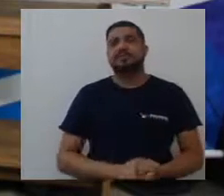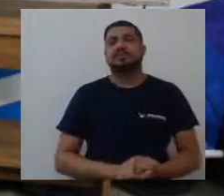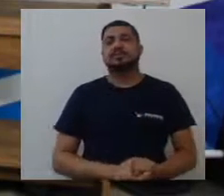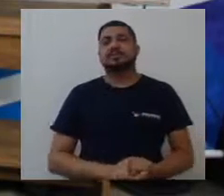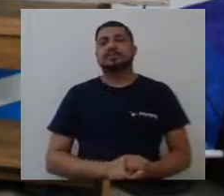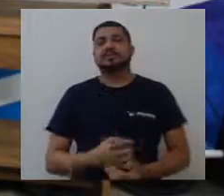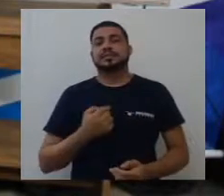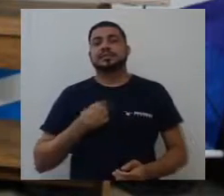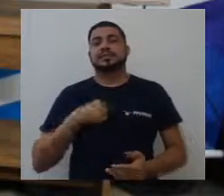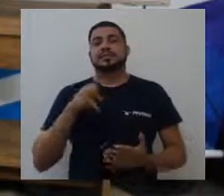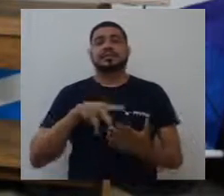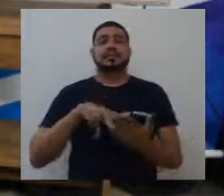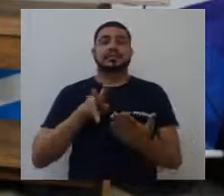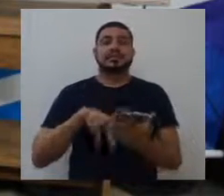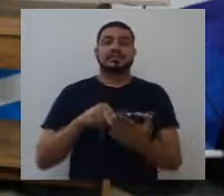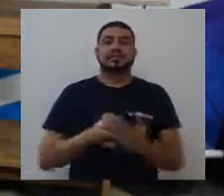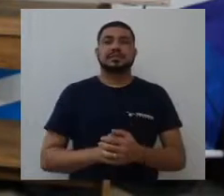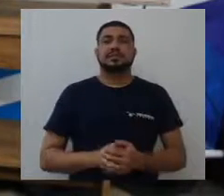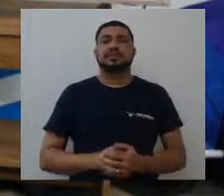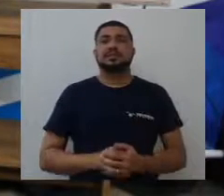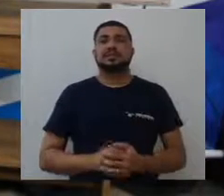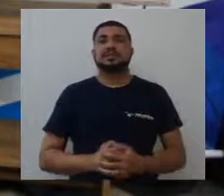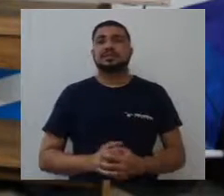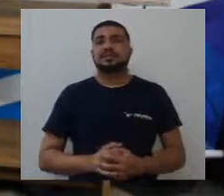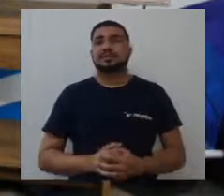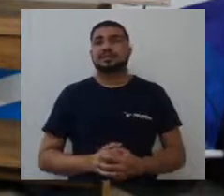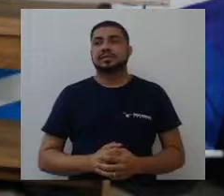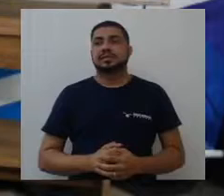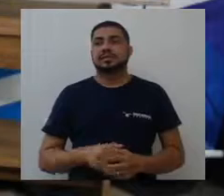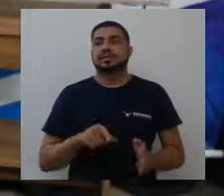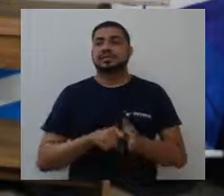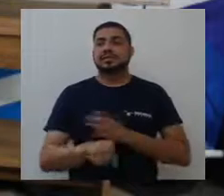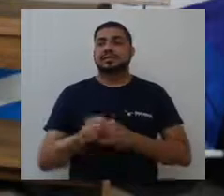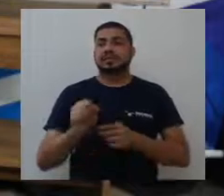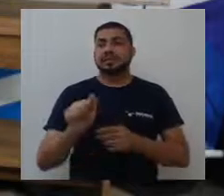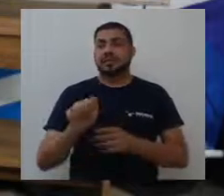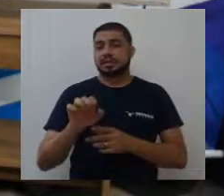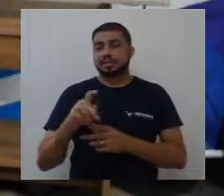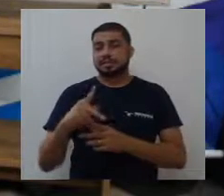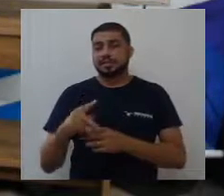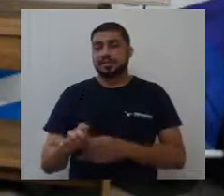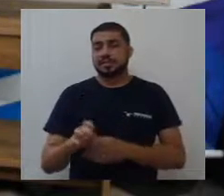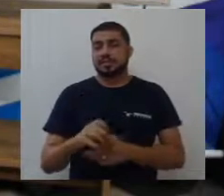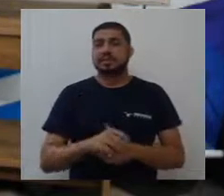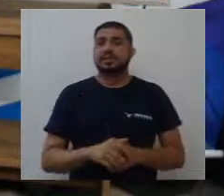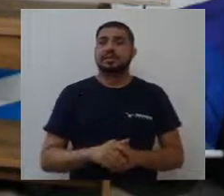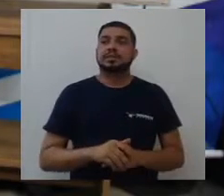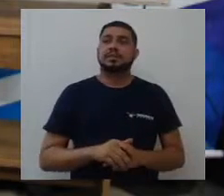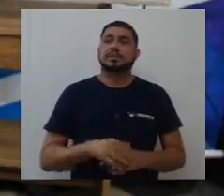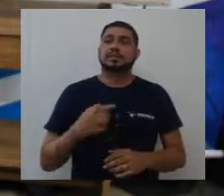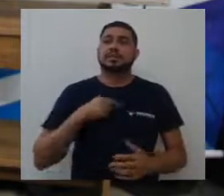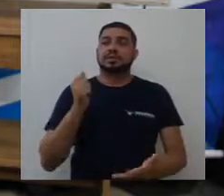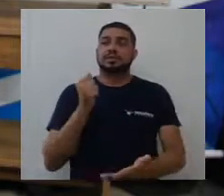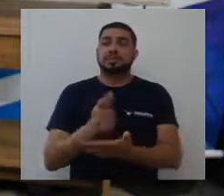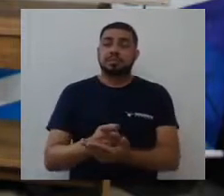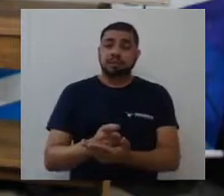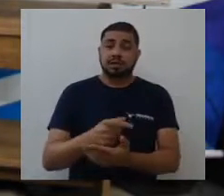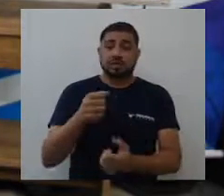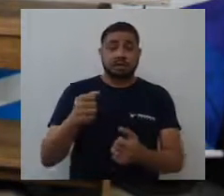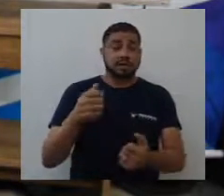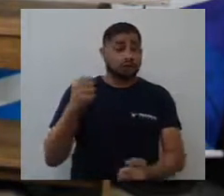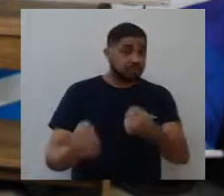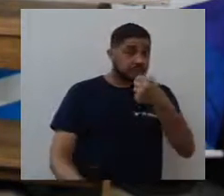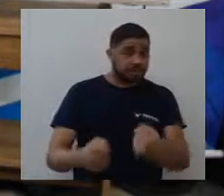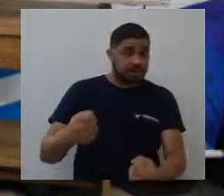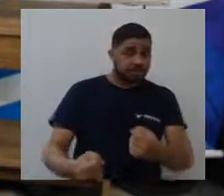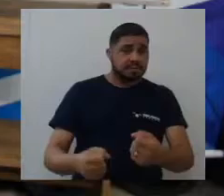Enquanto eu vou lendo aqui com o pessoal aqui no quadro, tá? Olha só. Questão do SAEP 2016. Ao comprar um carro... Marília